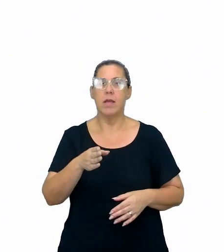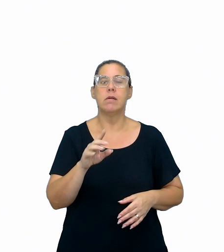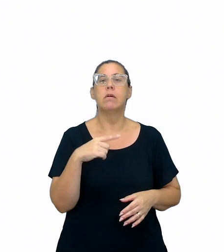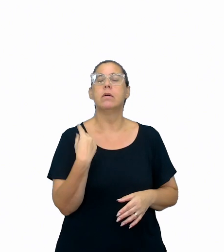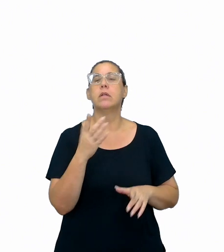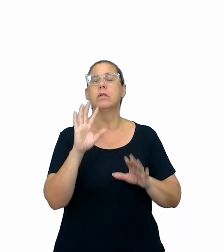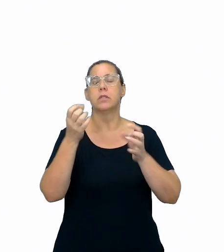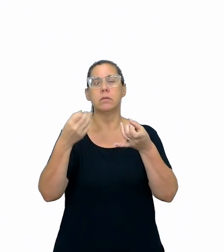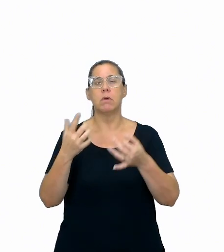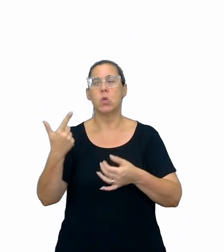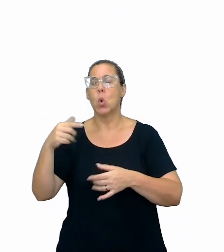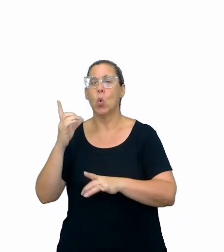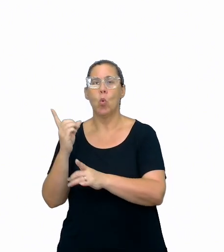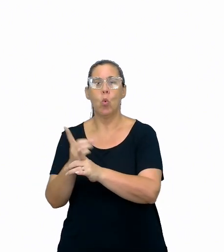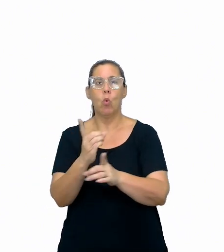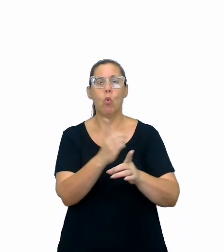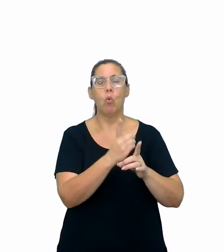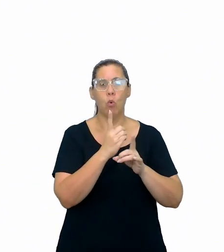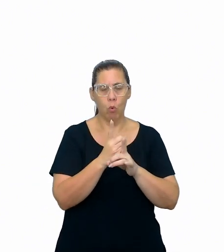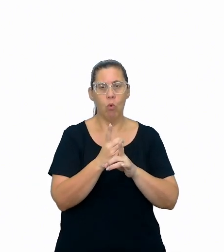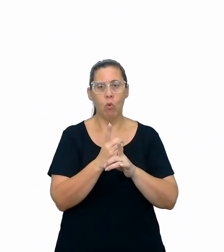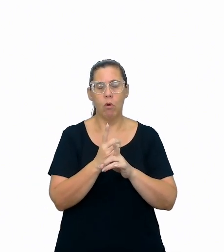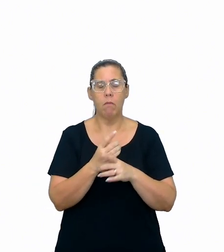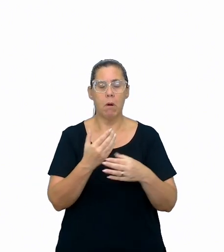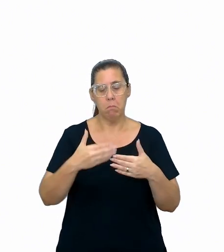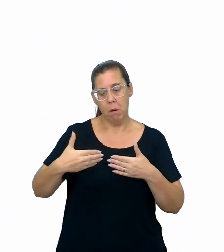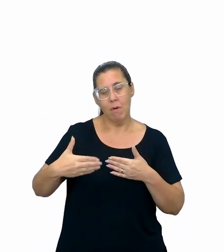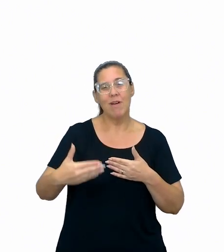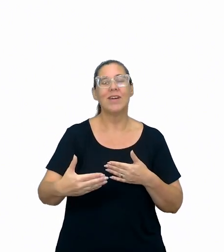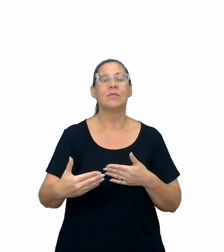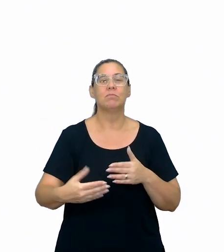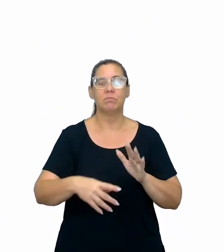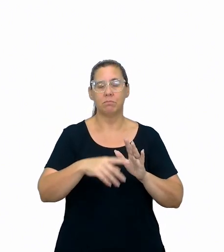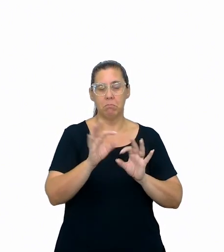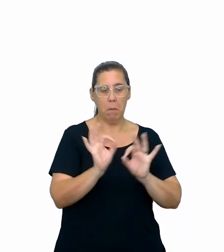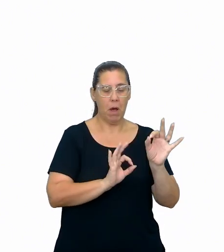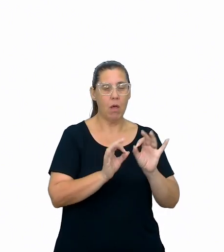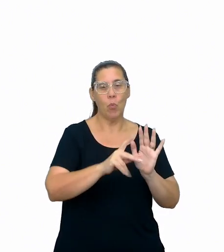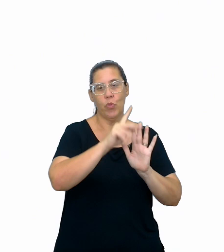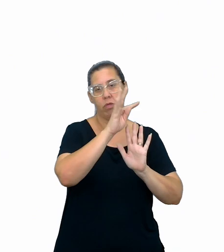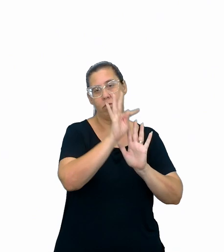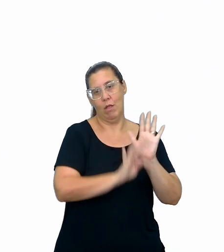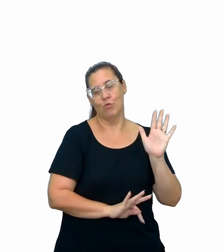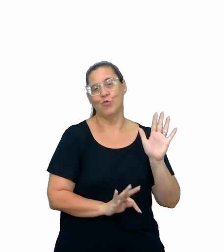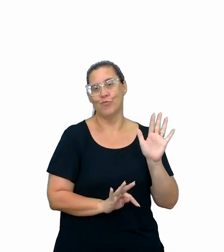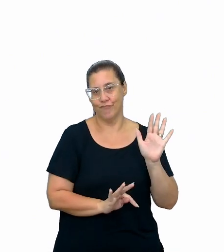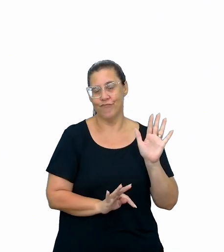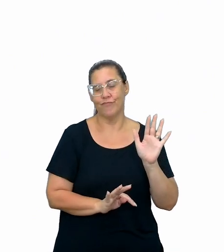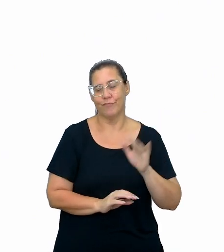já dissemos em outros encontros, para o processo de produção textual.